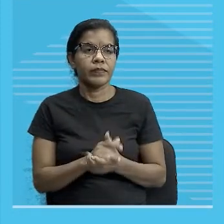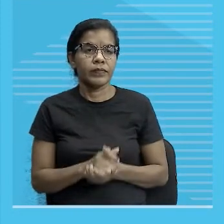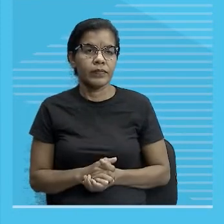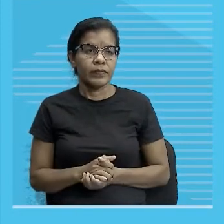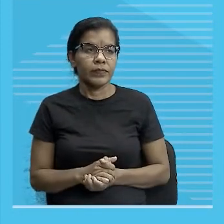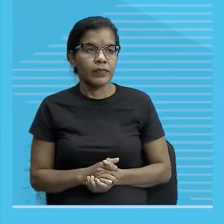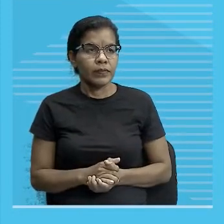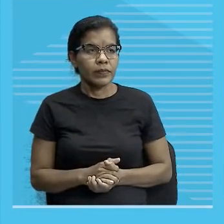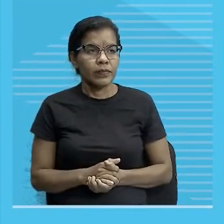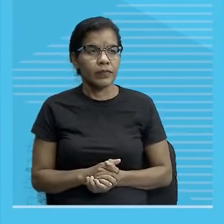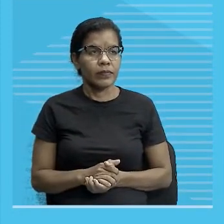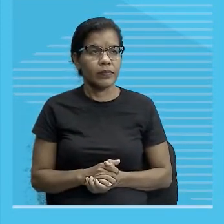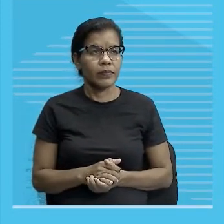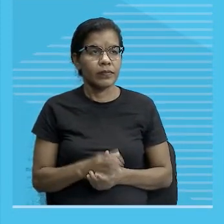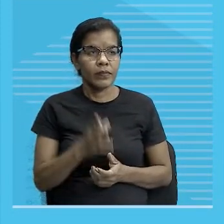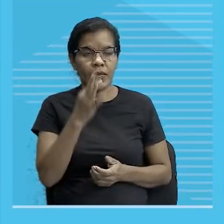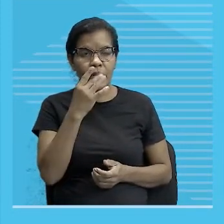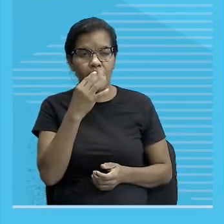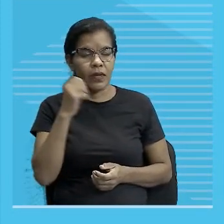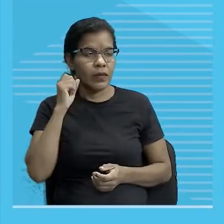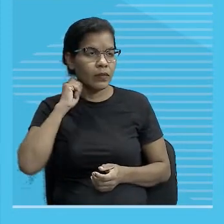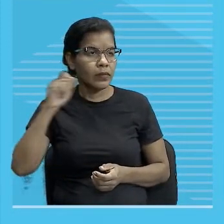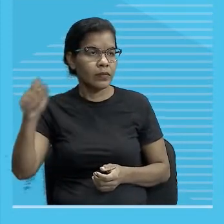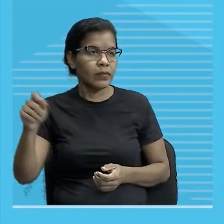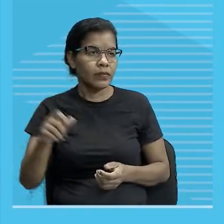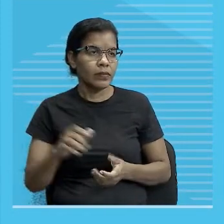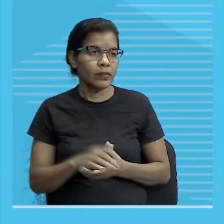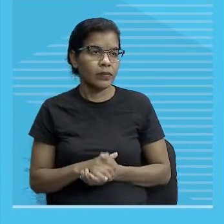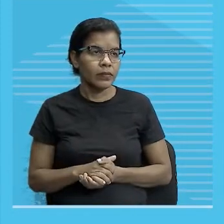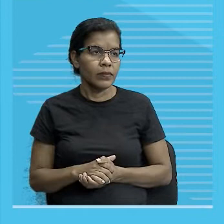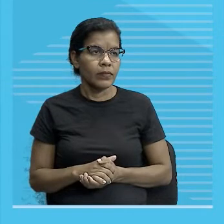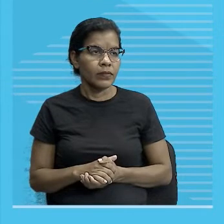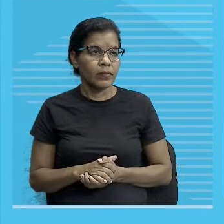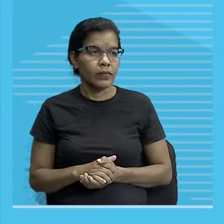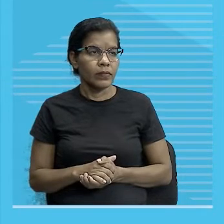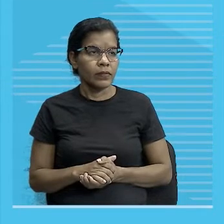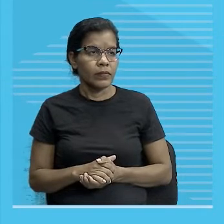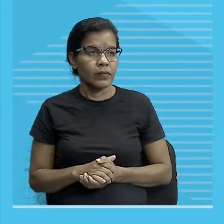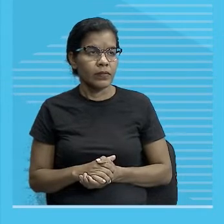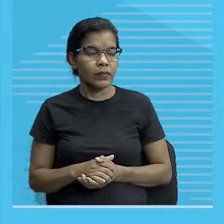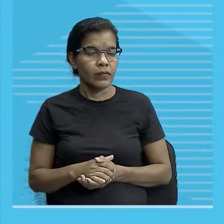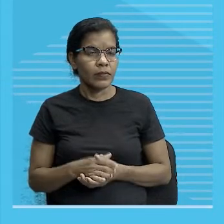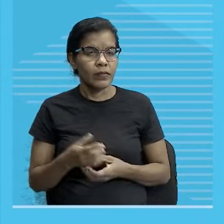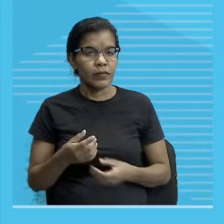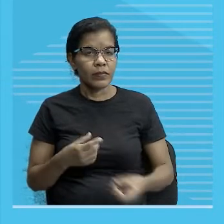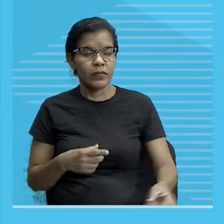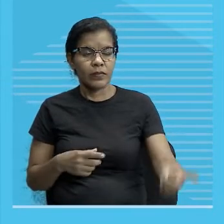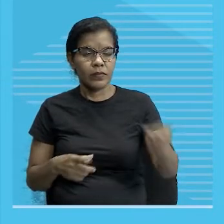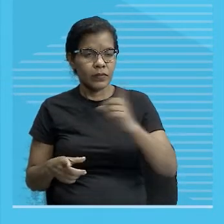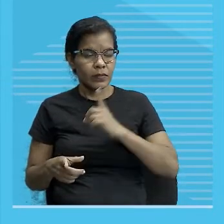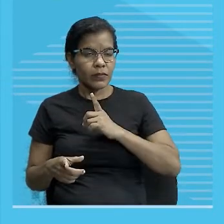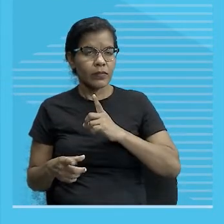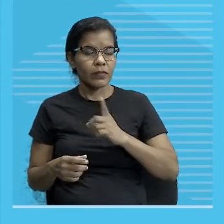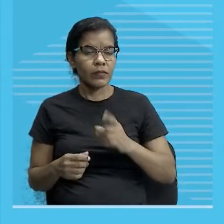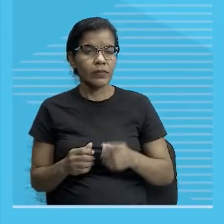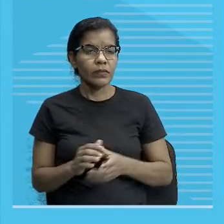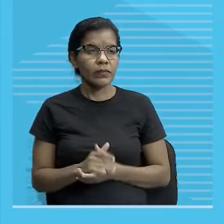azulzinho, azul petróleo da cor dos meus olhos, estou voltando